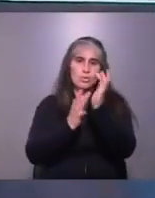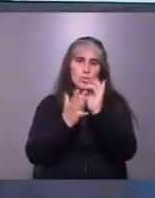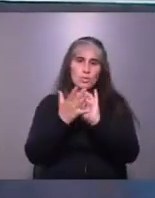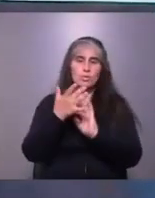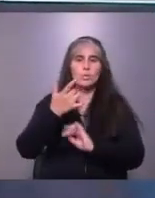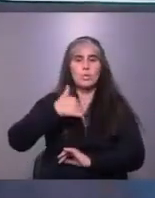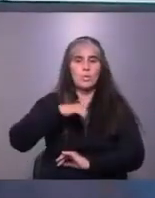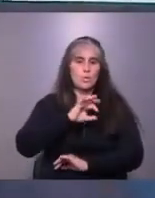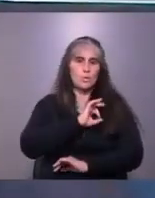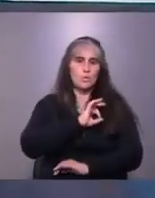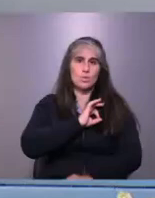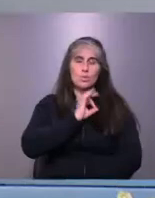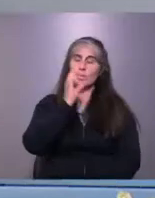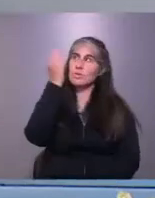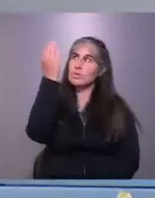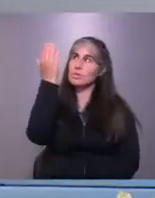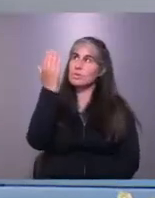nosso Senhor.